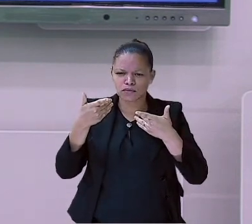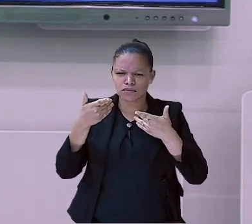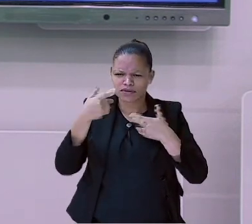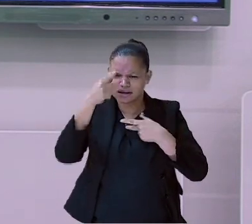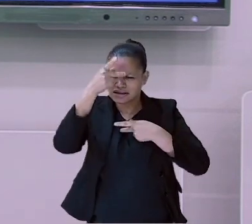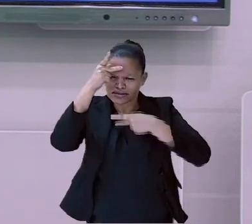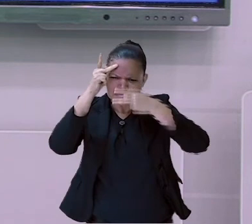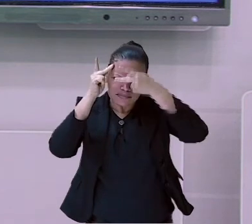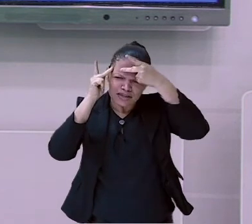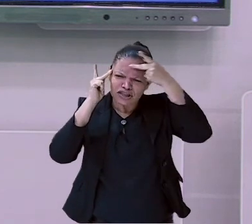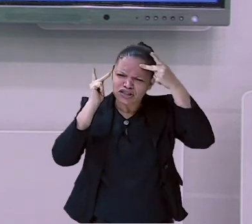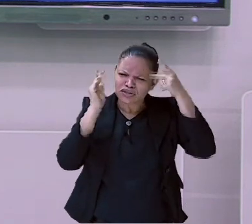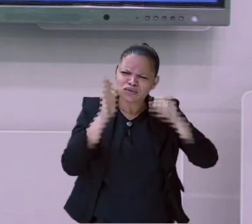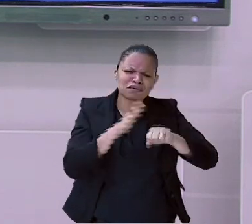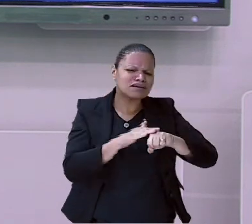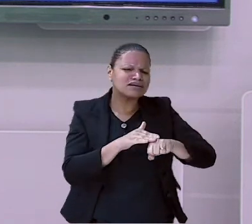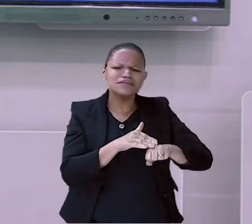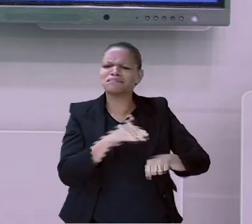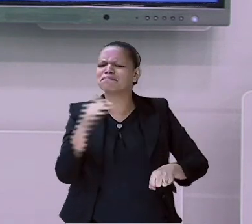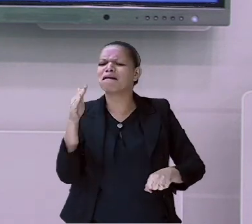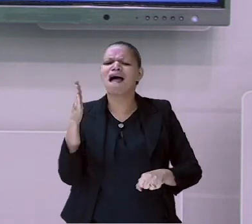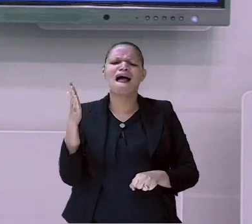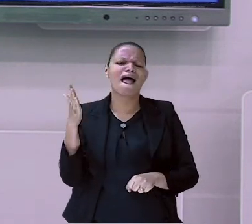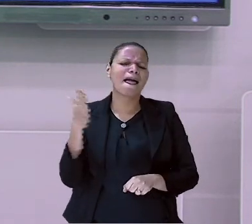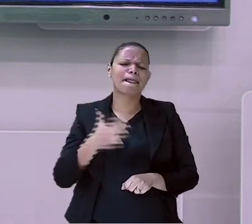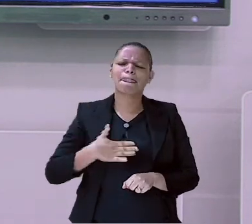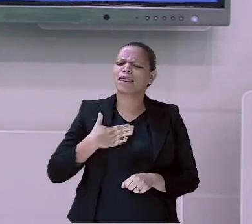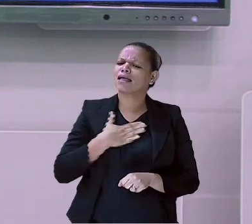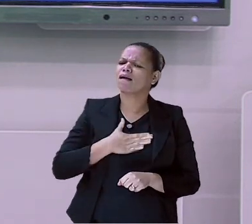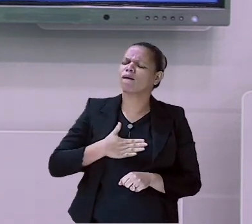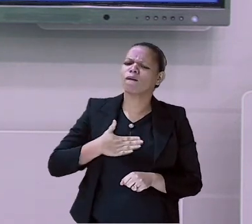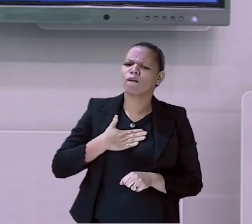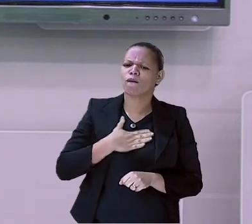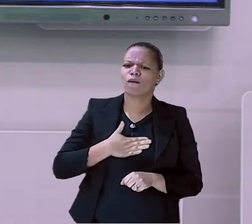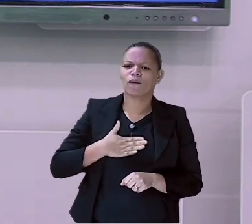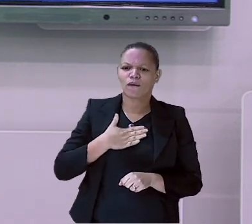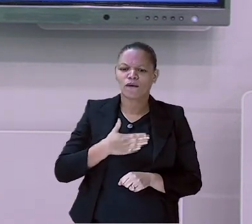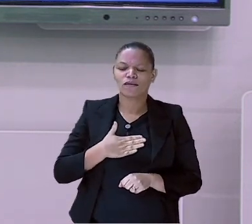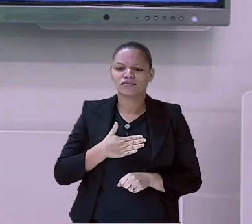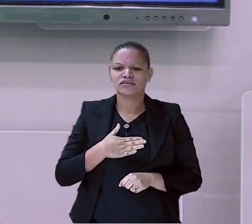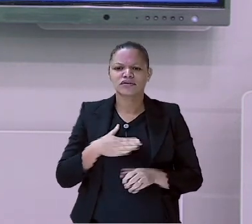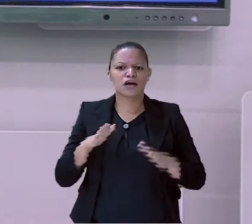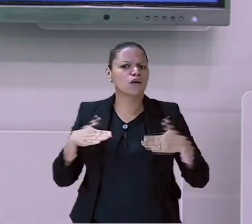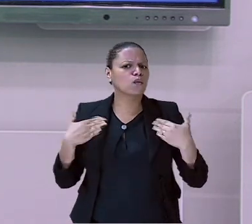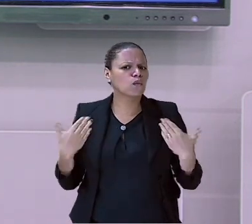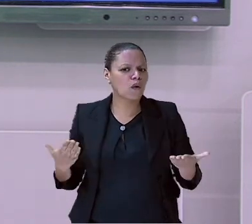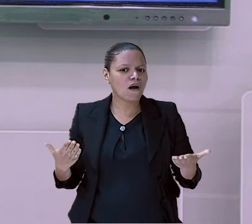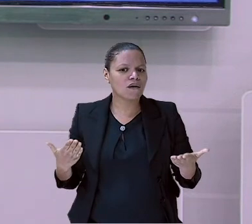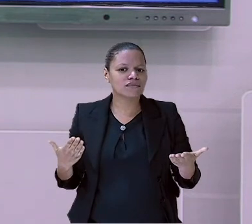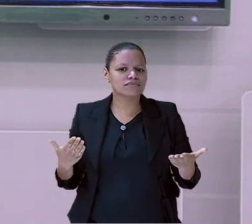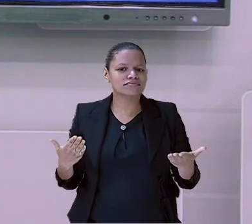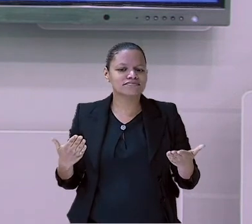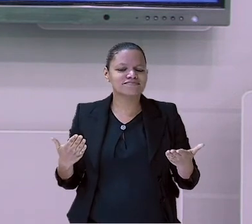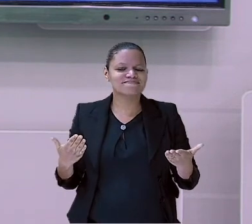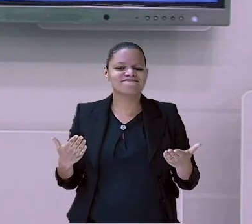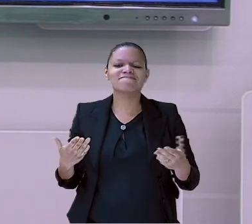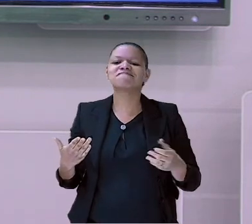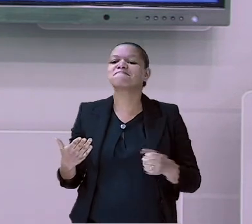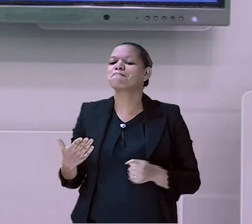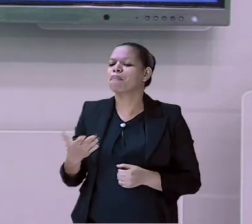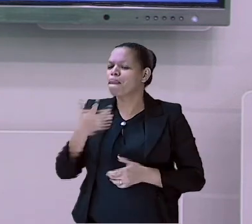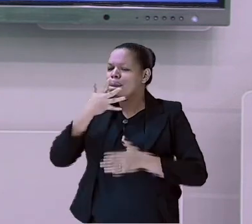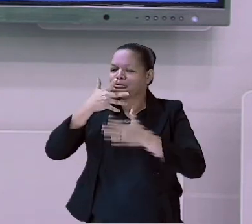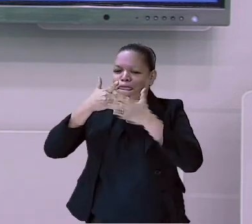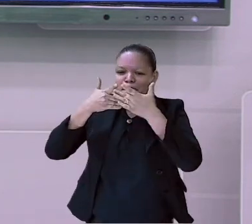que mais pessoas pedem quando chega na sorveteria, é o de